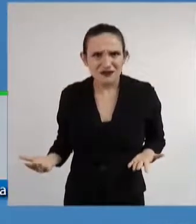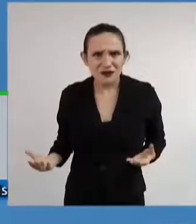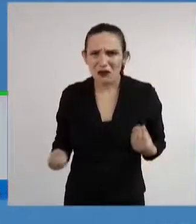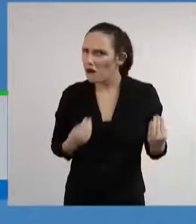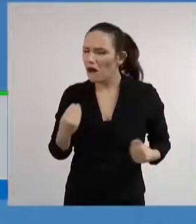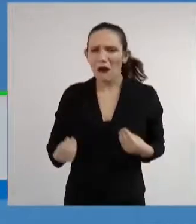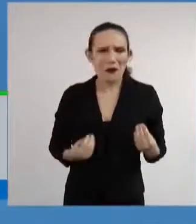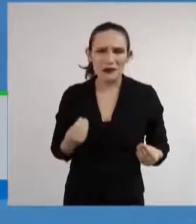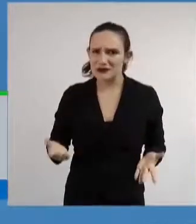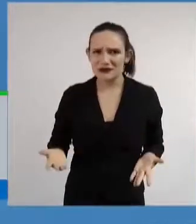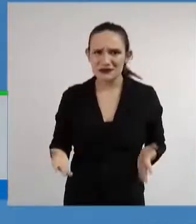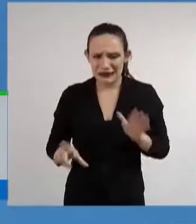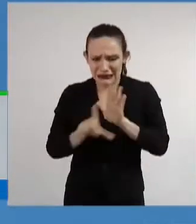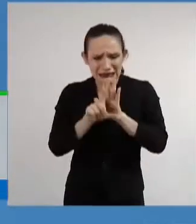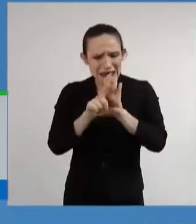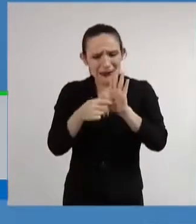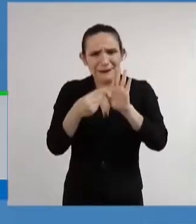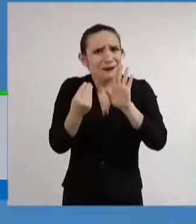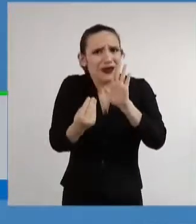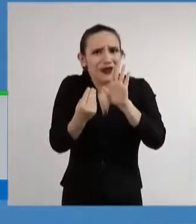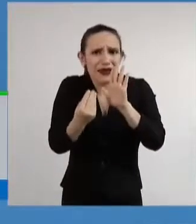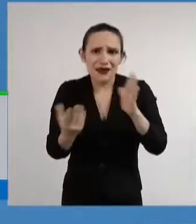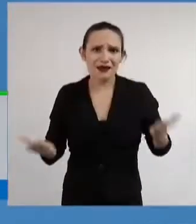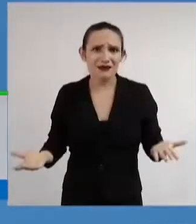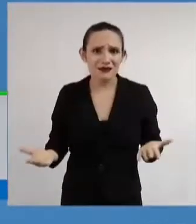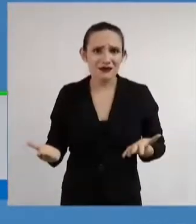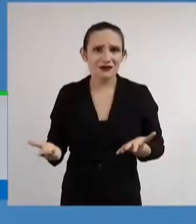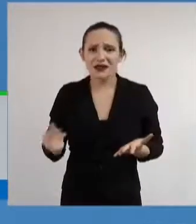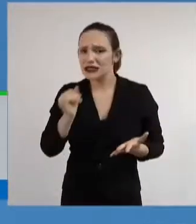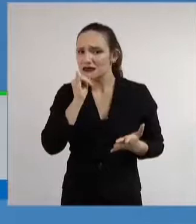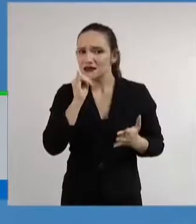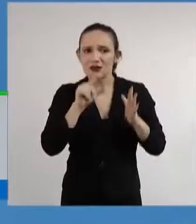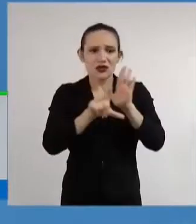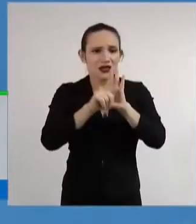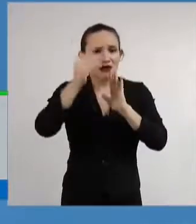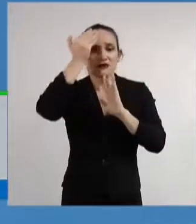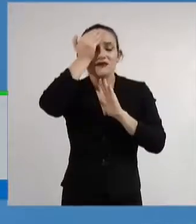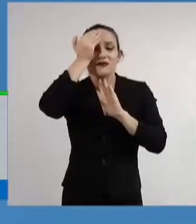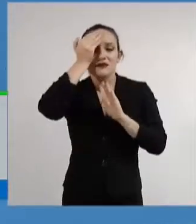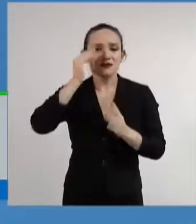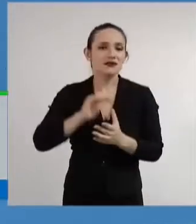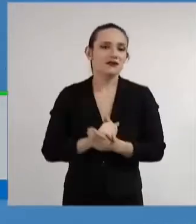lei. Inclusive, a Lei Maria da Penha tem que ser melhor